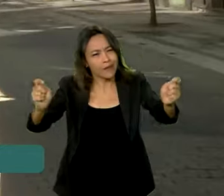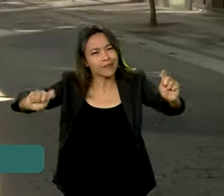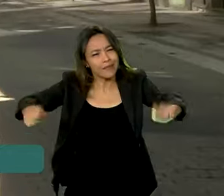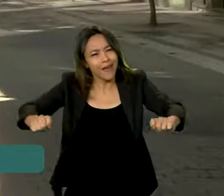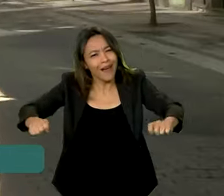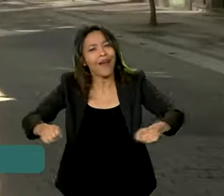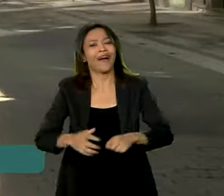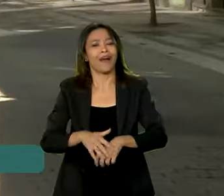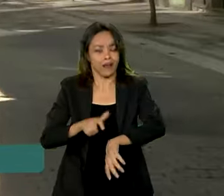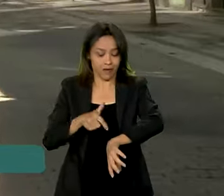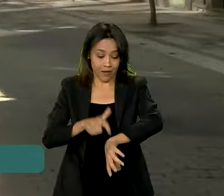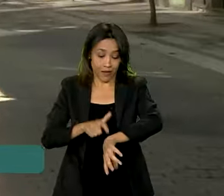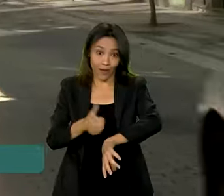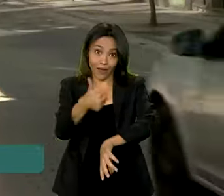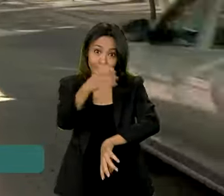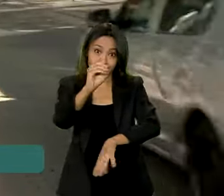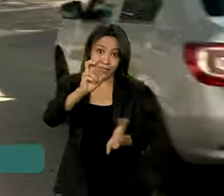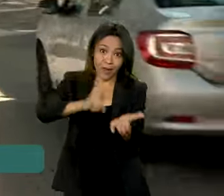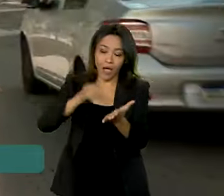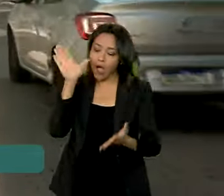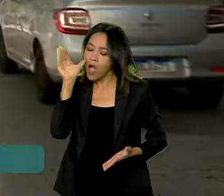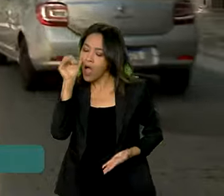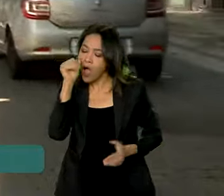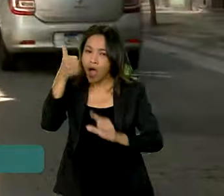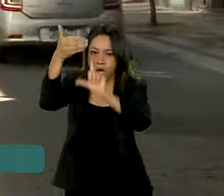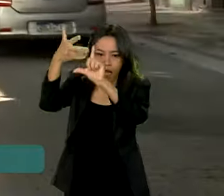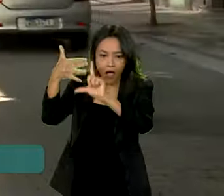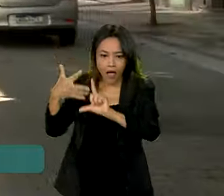já desde as 10 horas da manhã no site da Receita, que é o